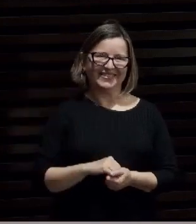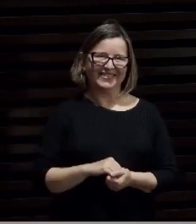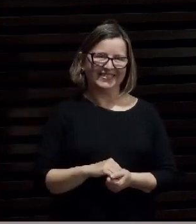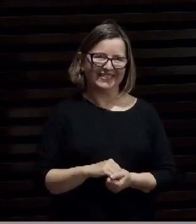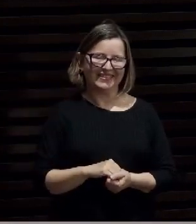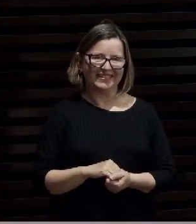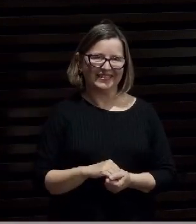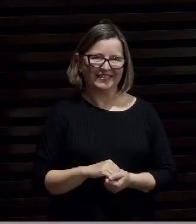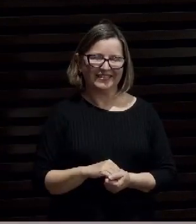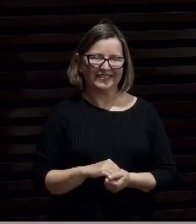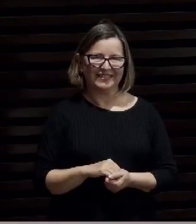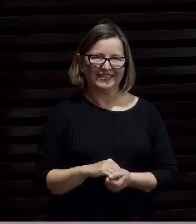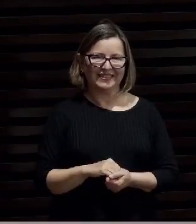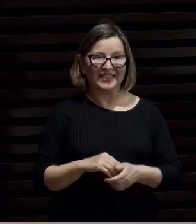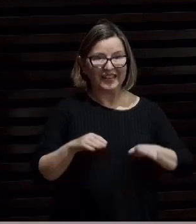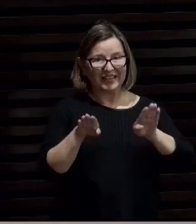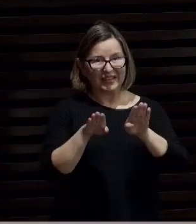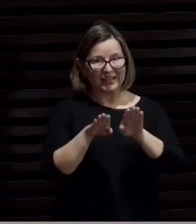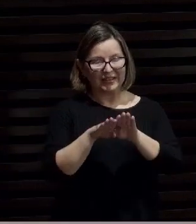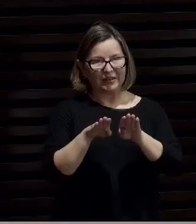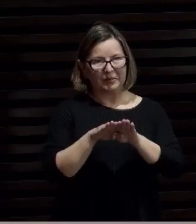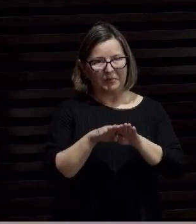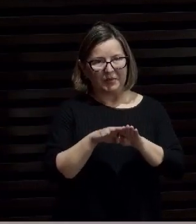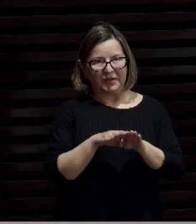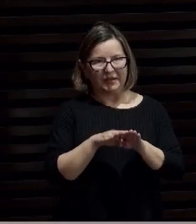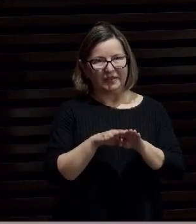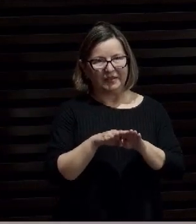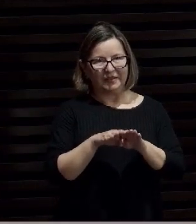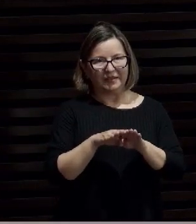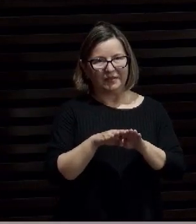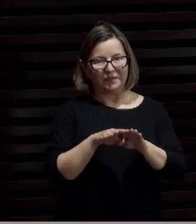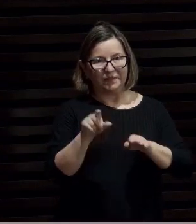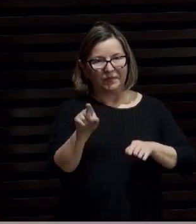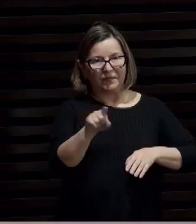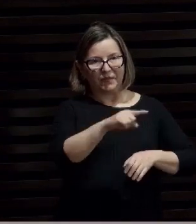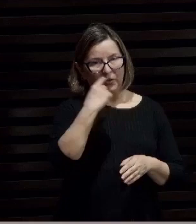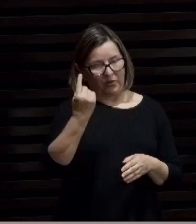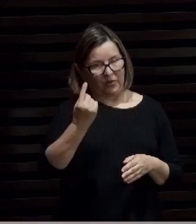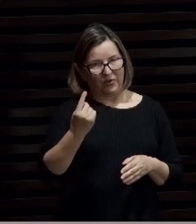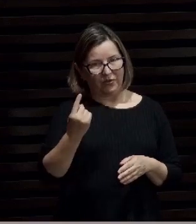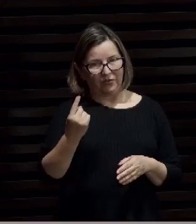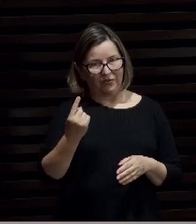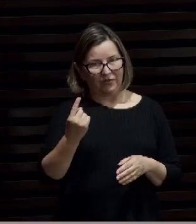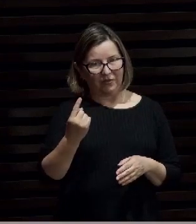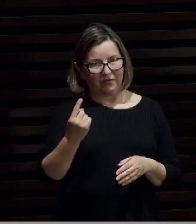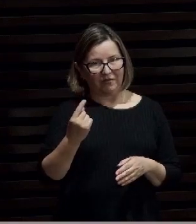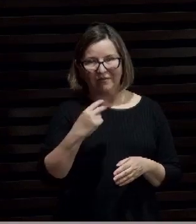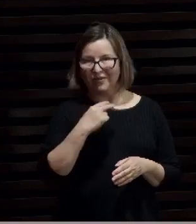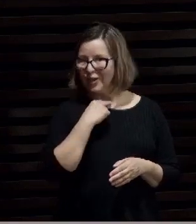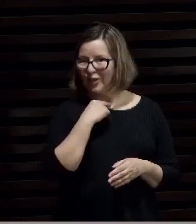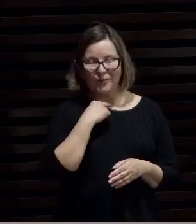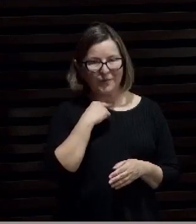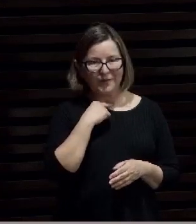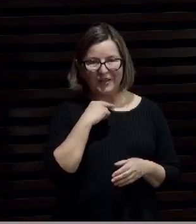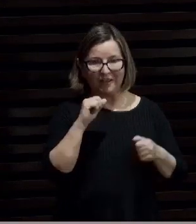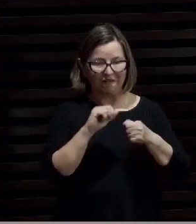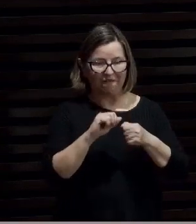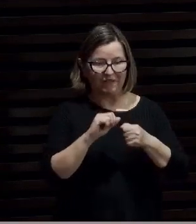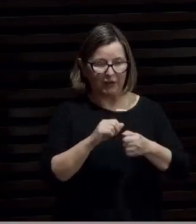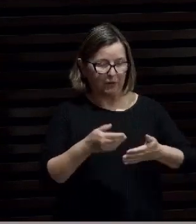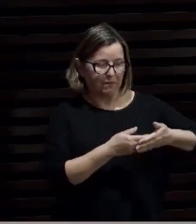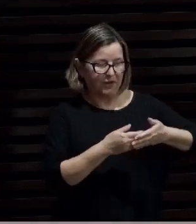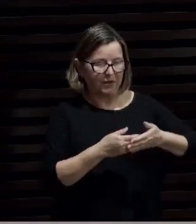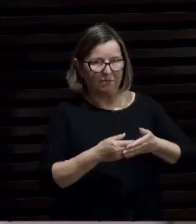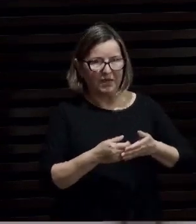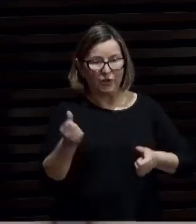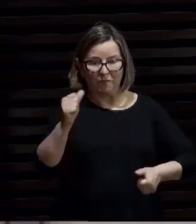Da mesma maneira, meus amados, que a gente não consegue fabricar um bebê numa fábrica. Eu não consigo ir numa fábrica e, vou